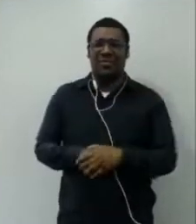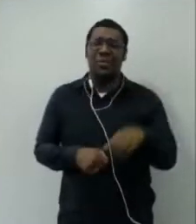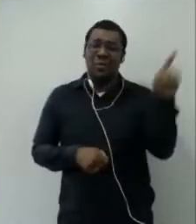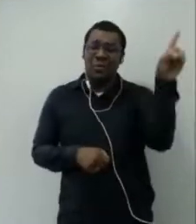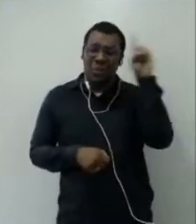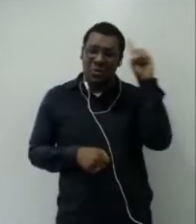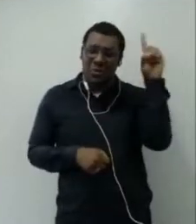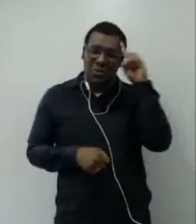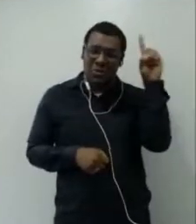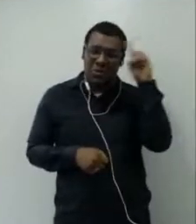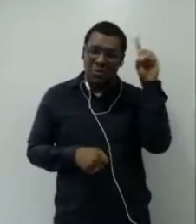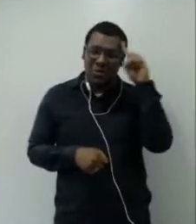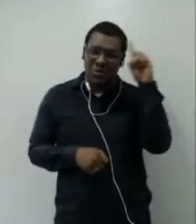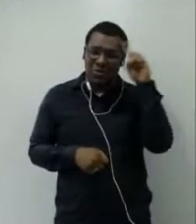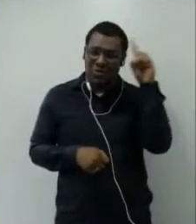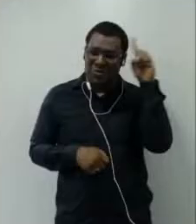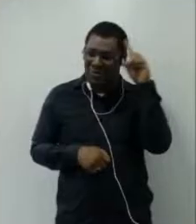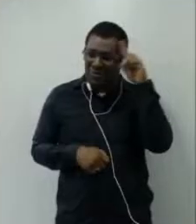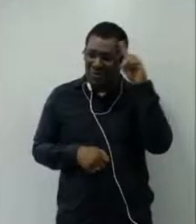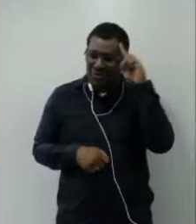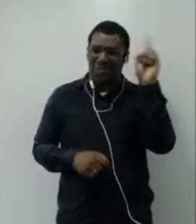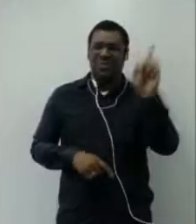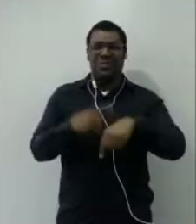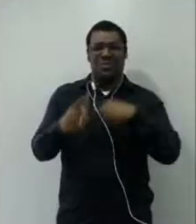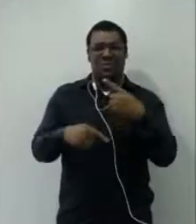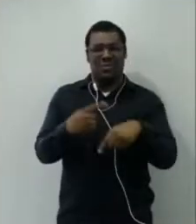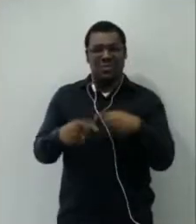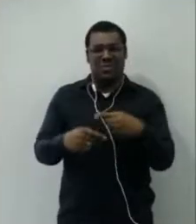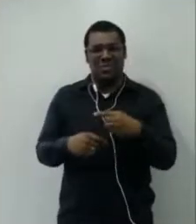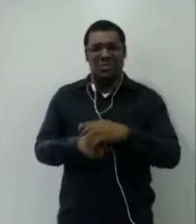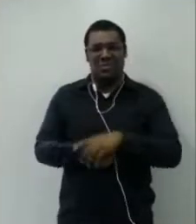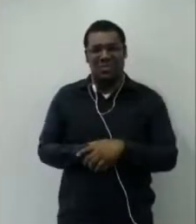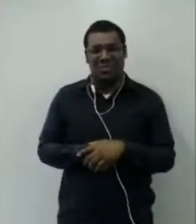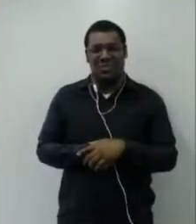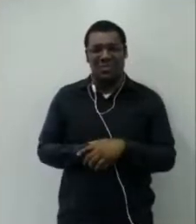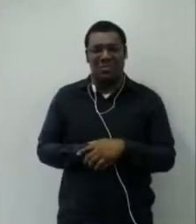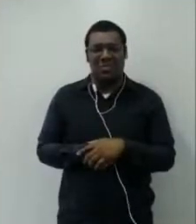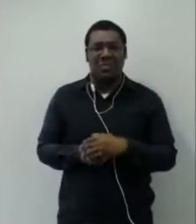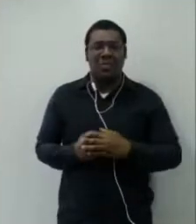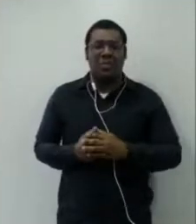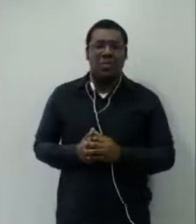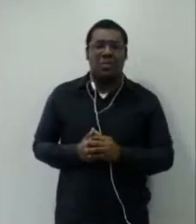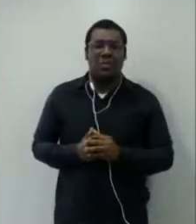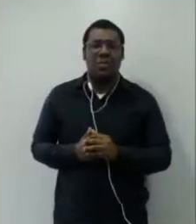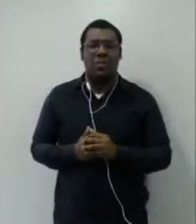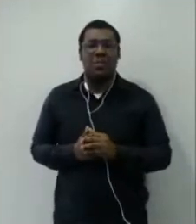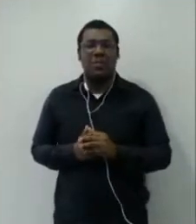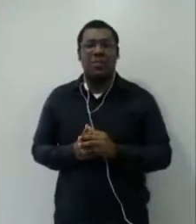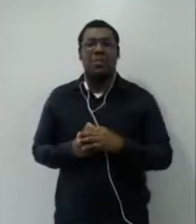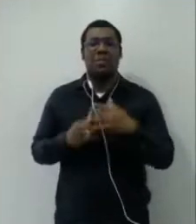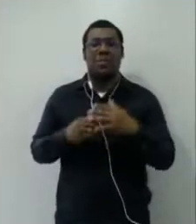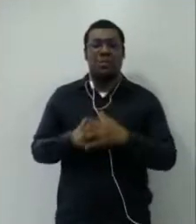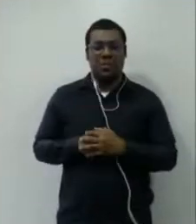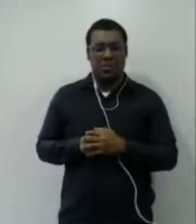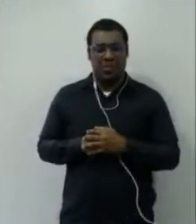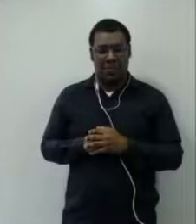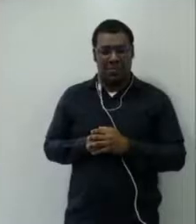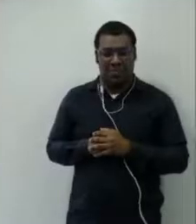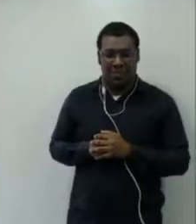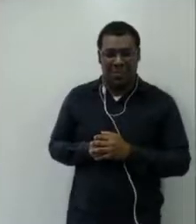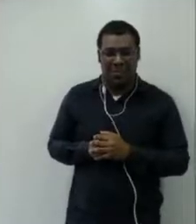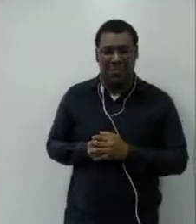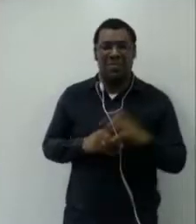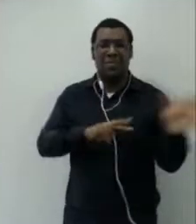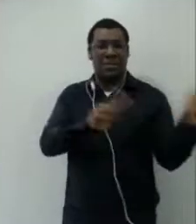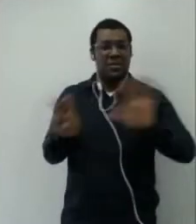longa doença, depois do café da manhã, ele se recolhia a seu escritório para trabalhar em seus processos. Ainda na semana